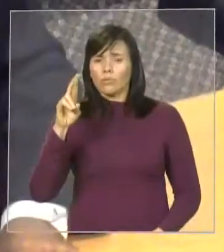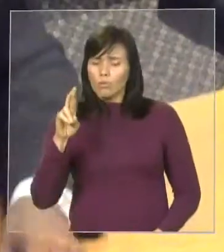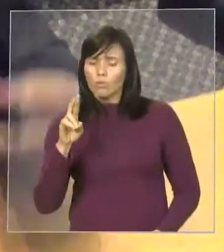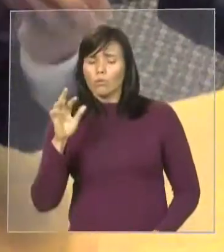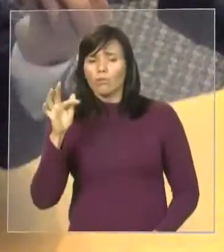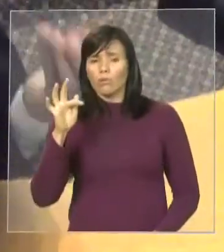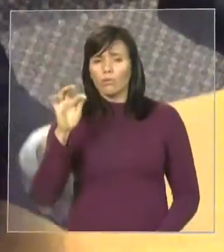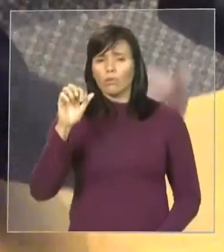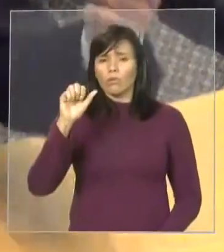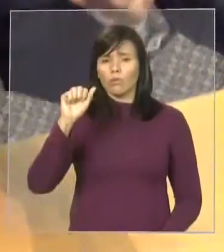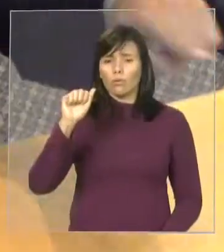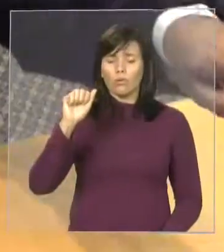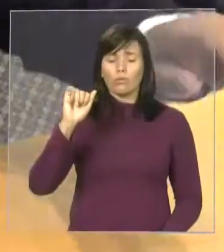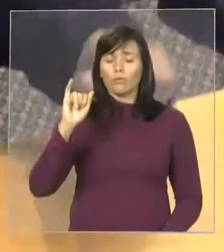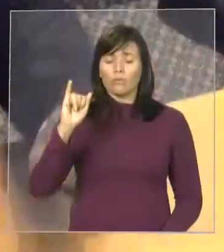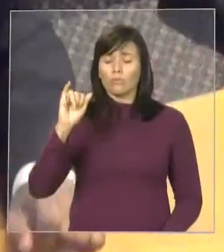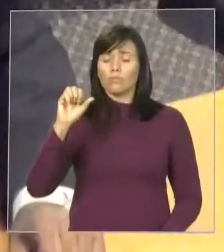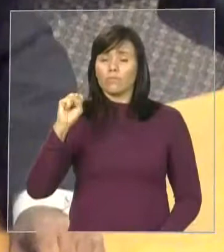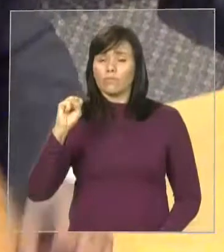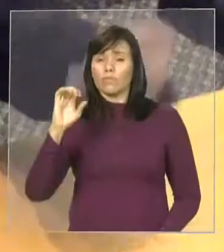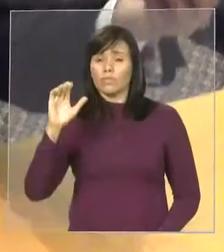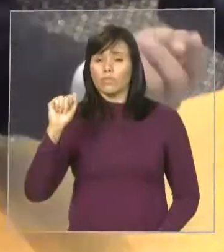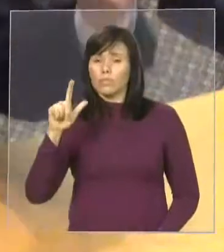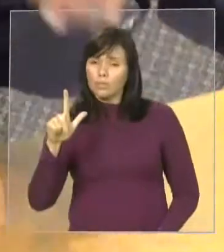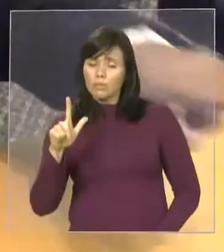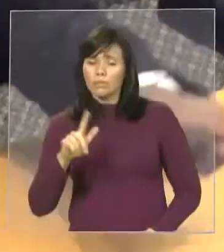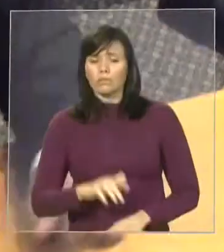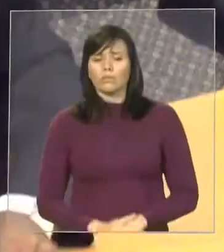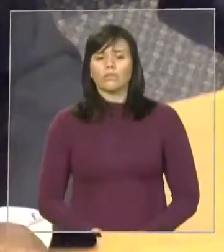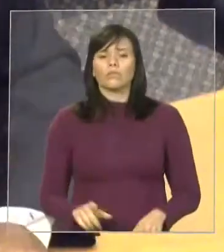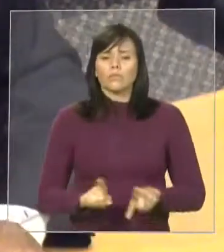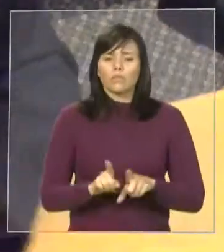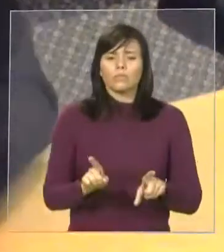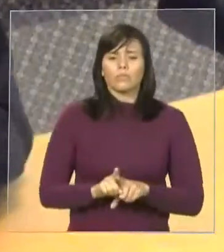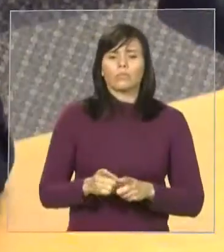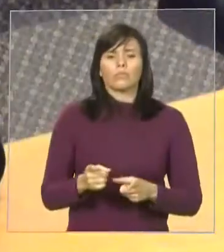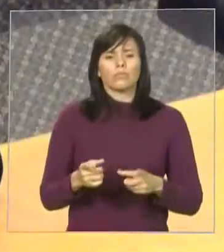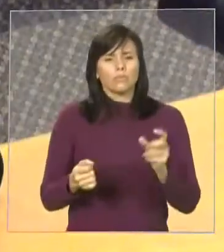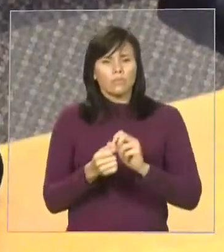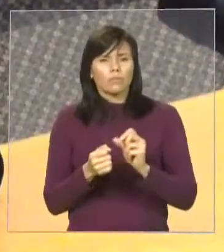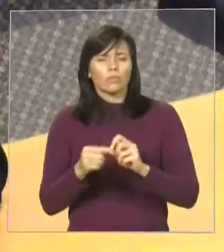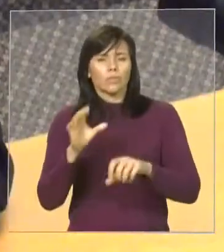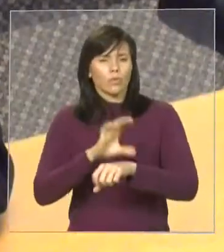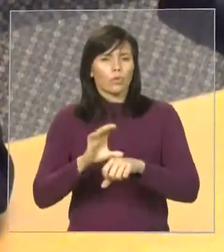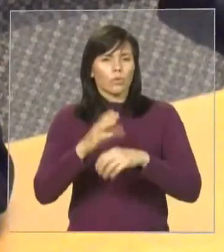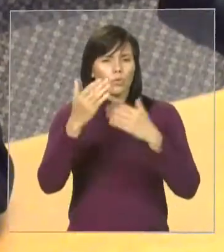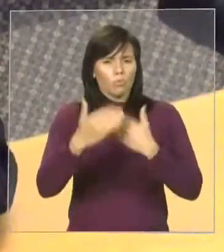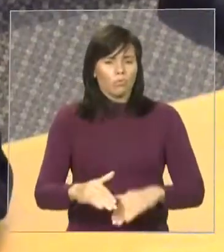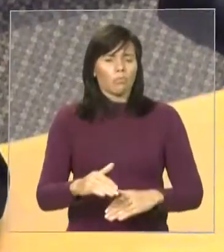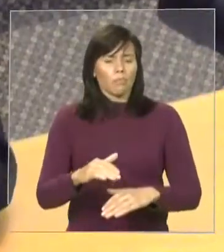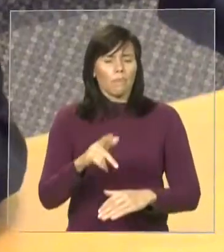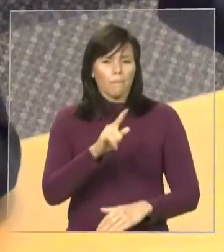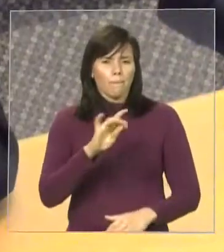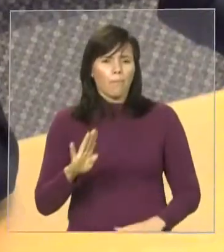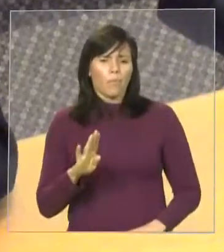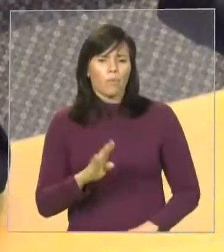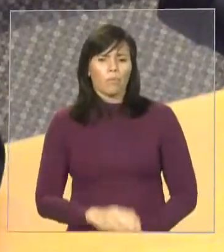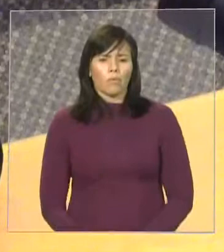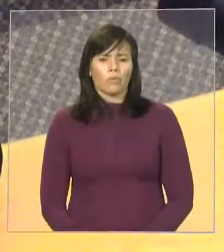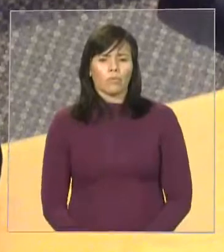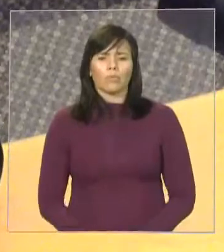auditores, para incrementar a Secretaria de Fazenda, para melhorar essa fiscalização, mas não através de um novo